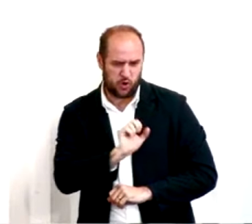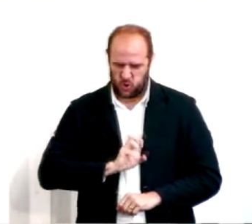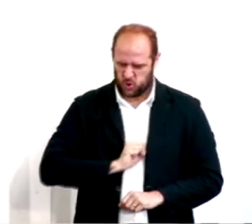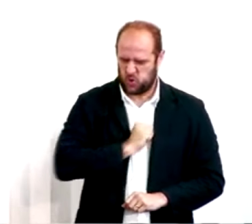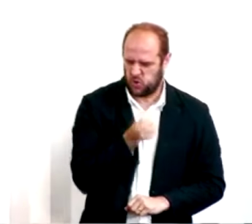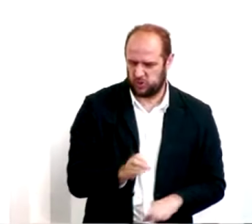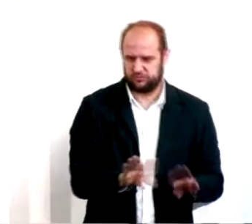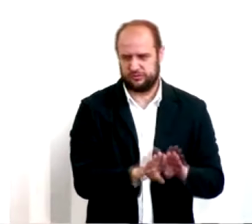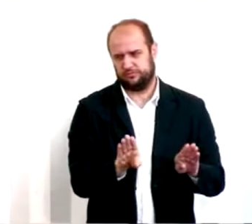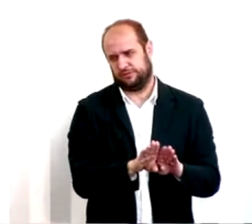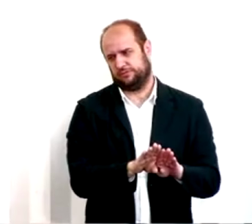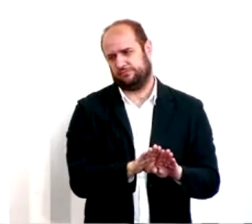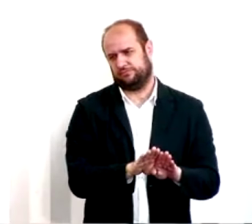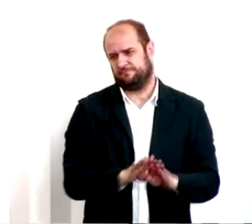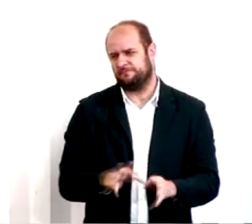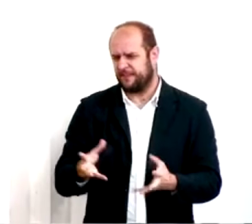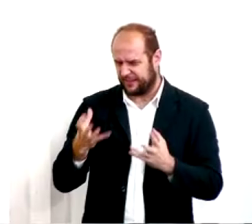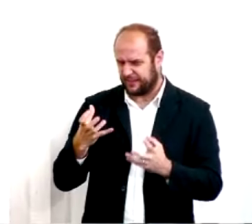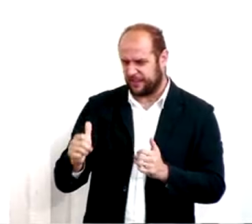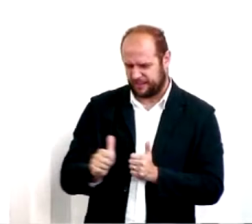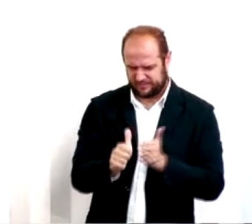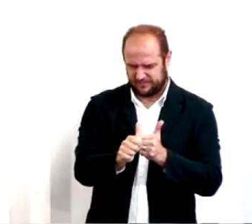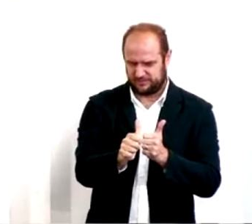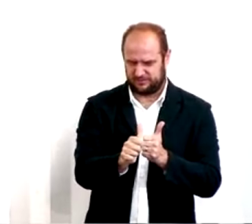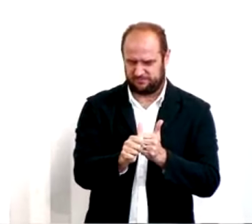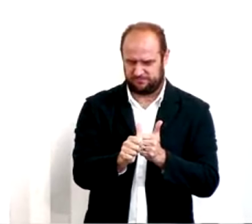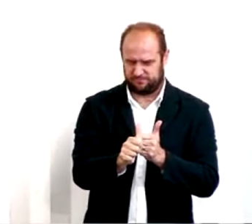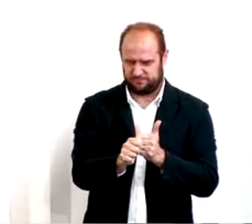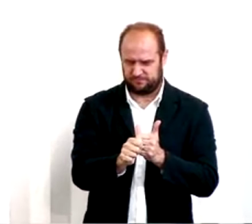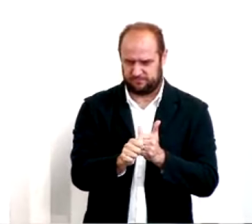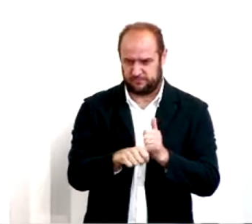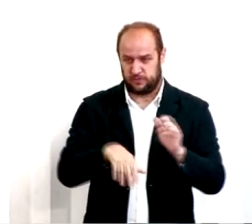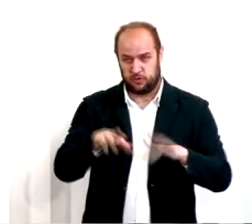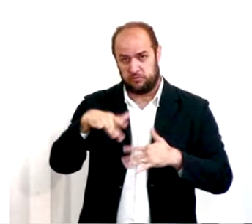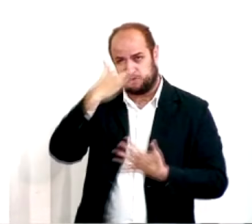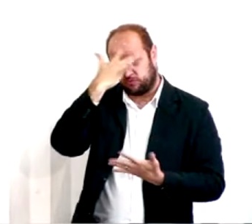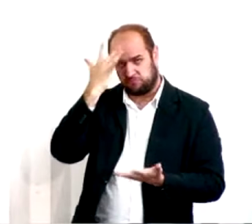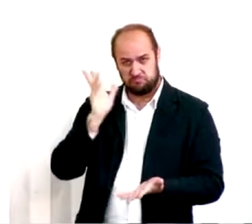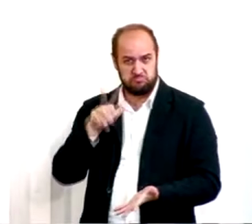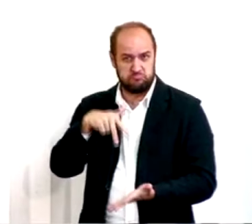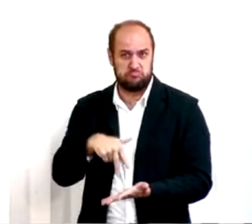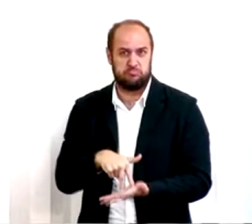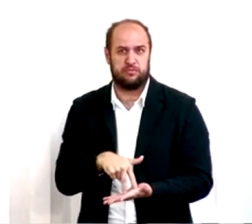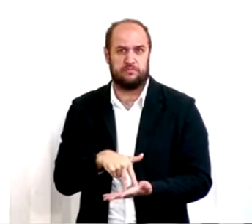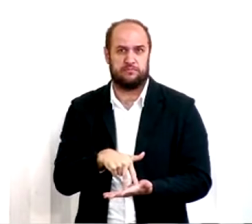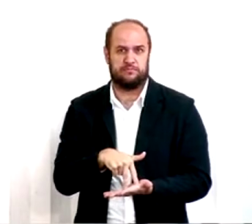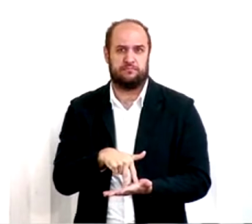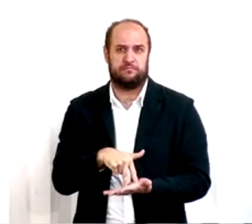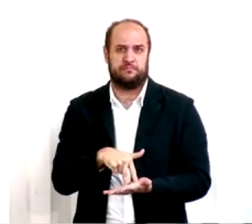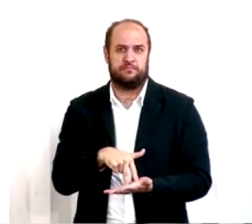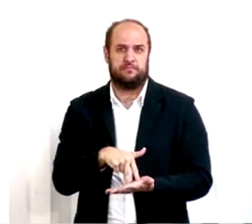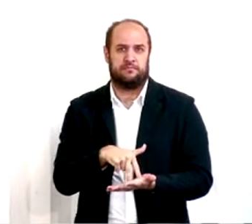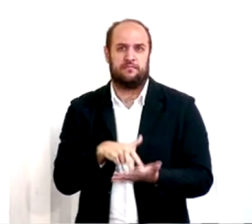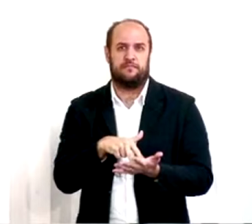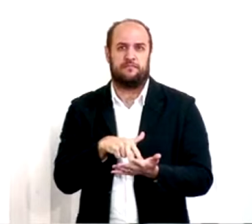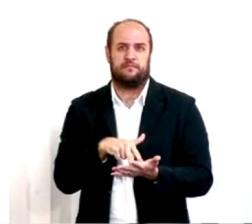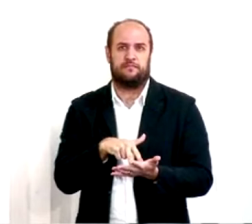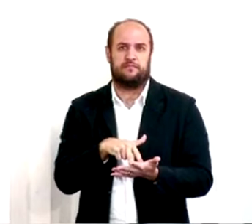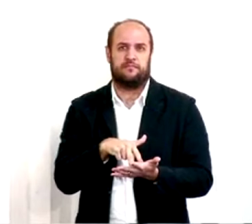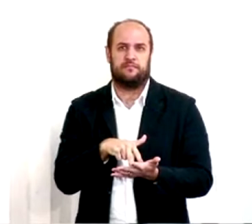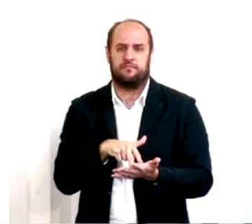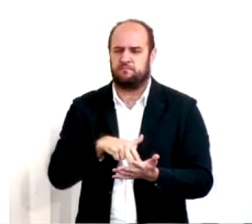vocês ainda querem me seguir e então muito se levantaram daquele sinagogas como nas cadeiras que temos hoje se